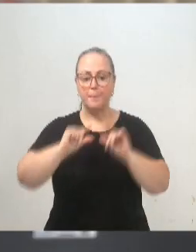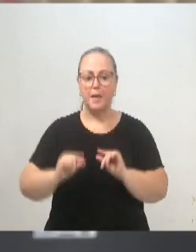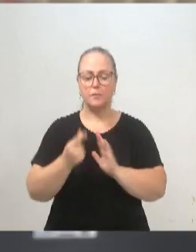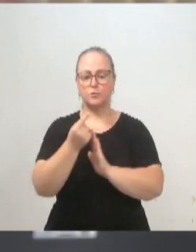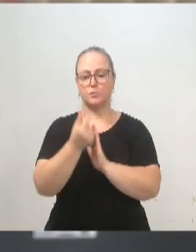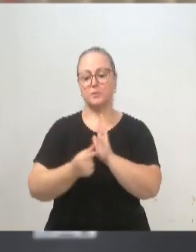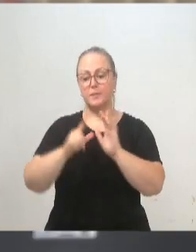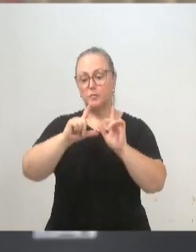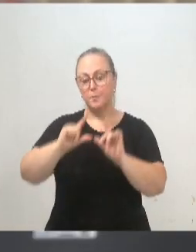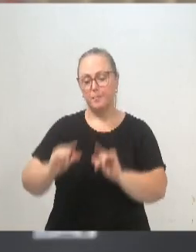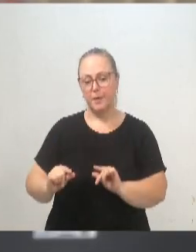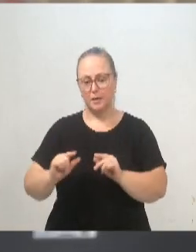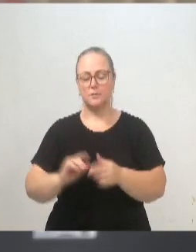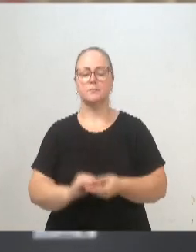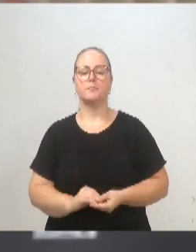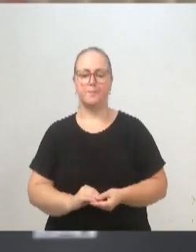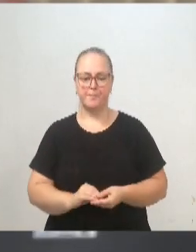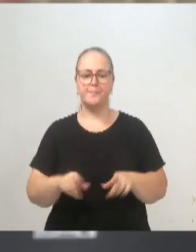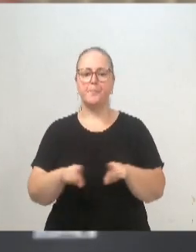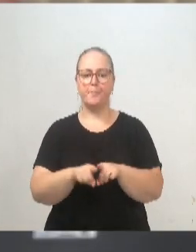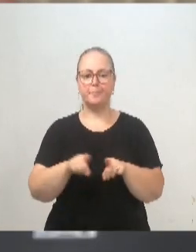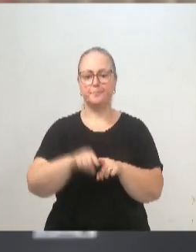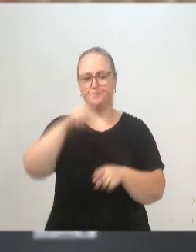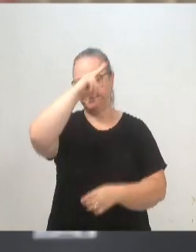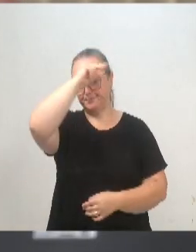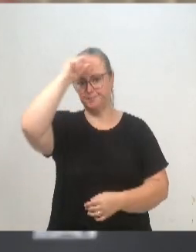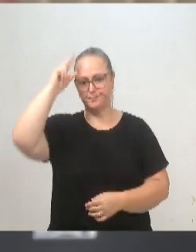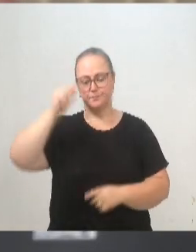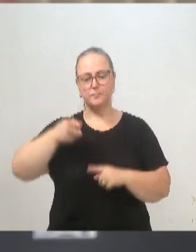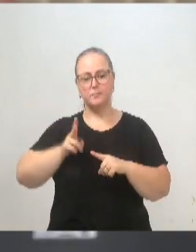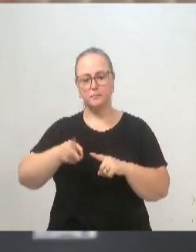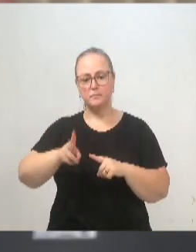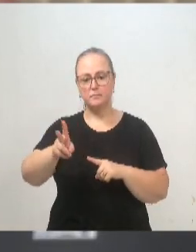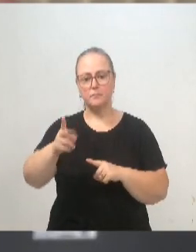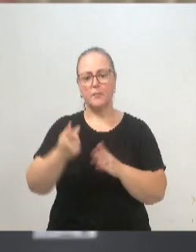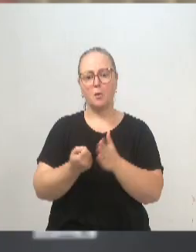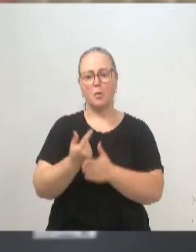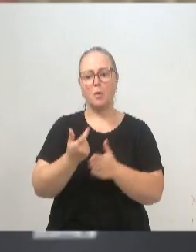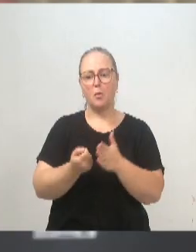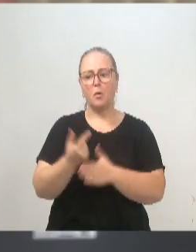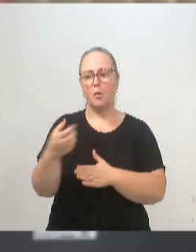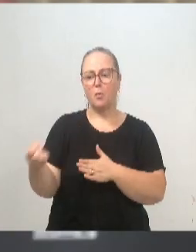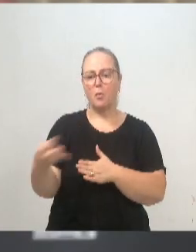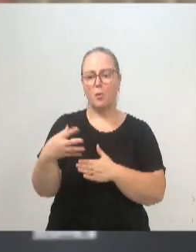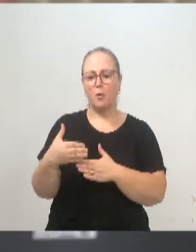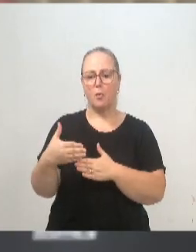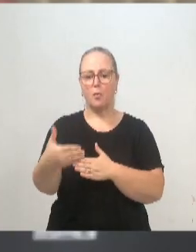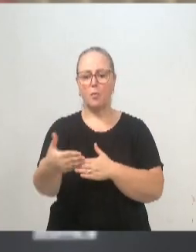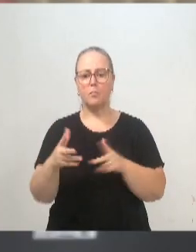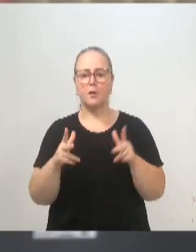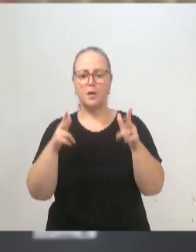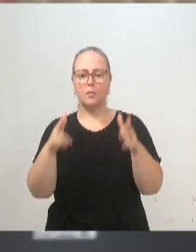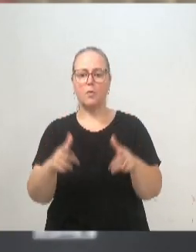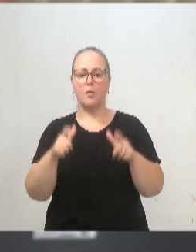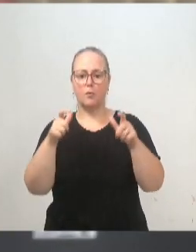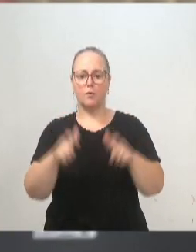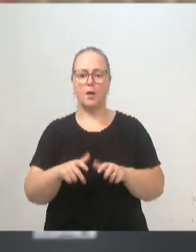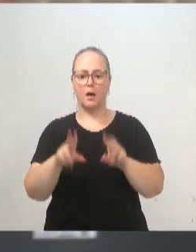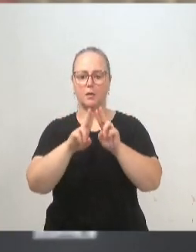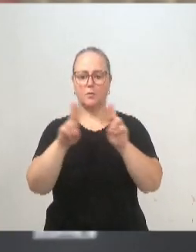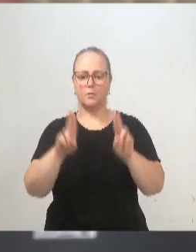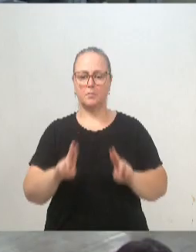orçamentário. E a prefeitura, inclusive, continuou com novas compras, como foi o caso do imóvel da Unimed. Seria isso.